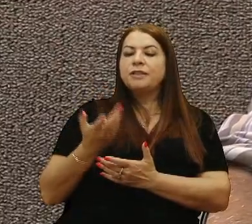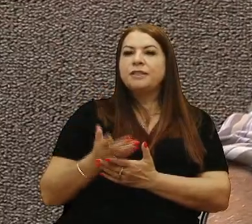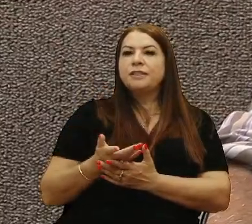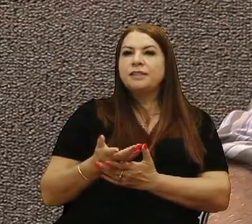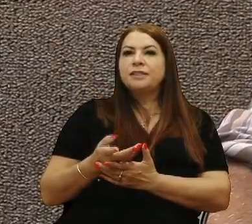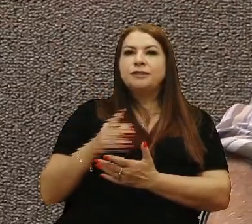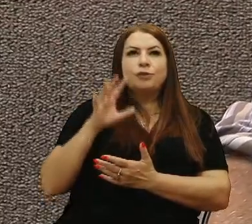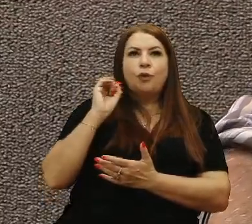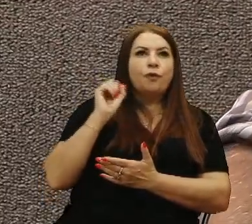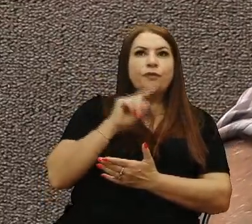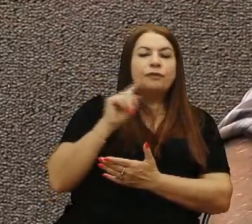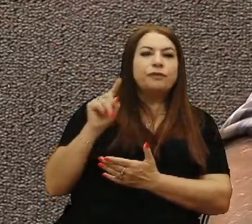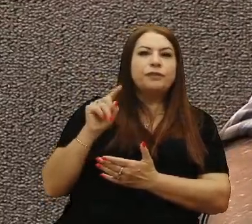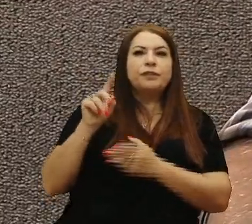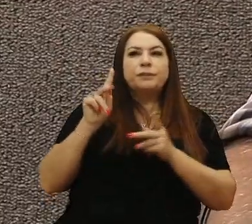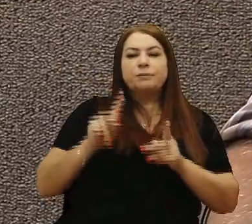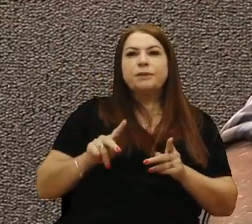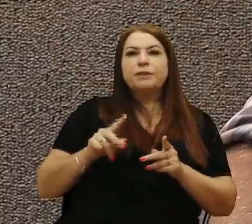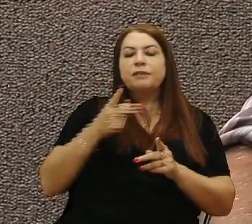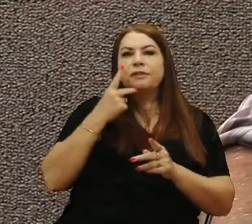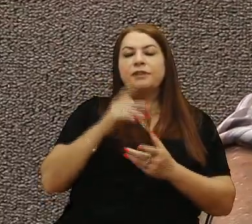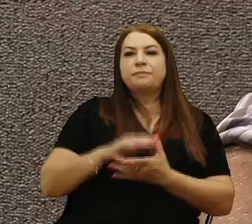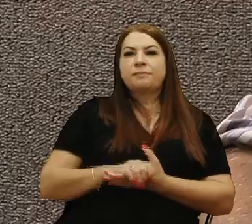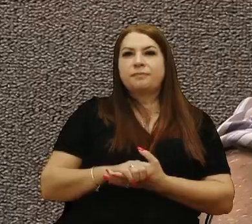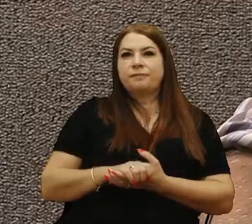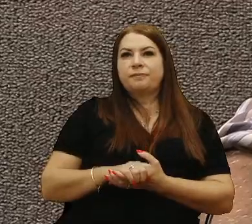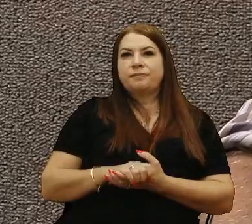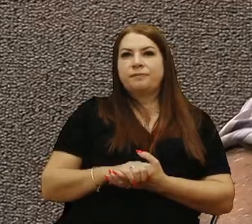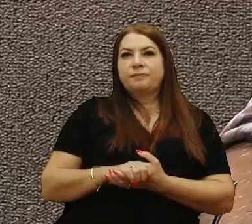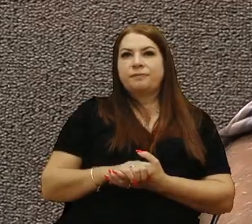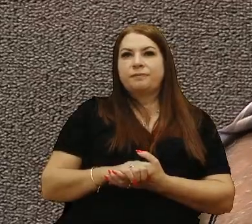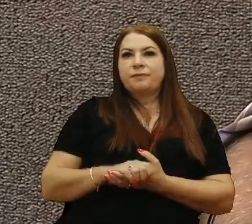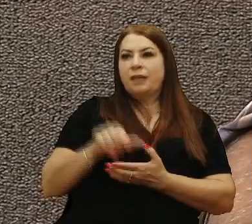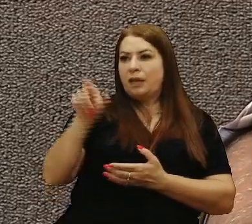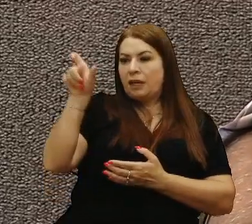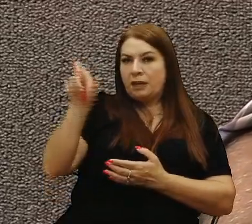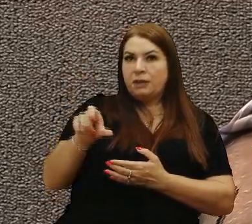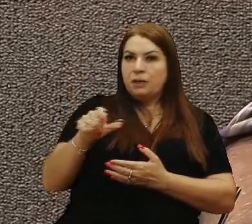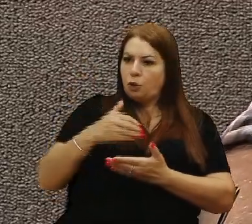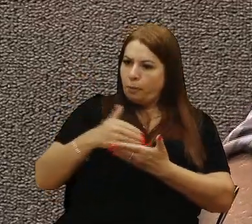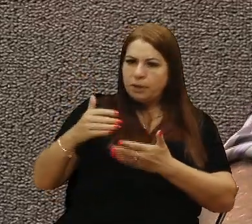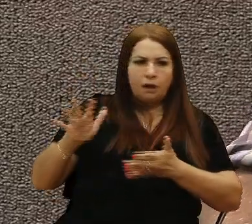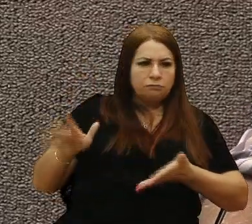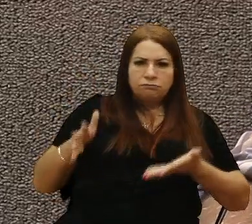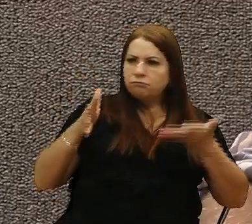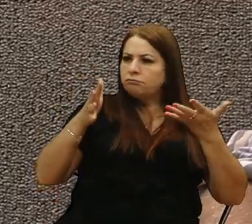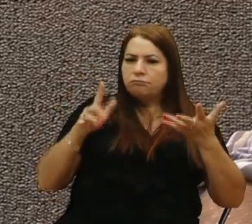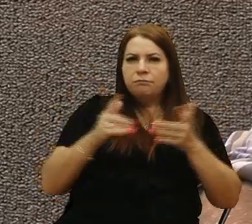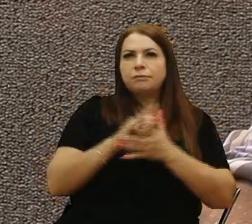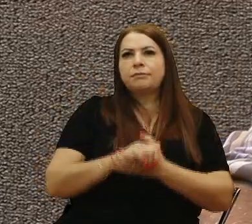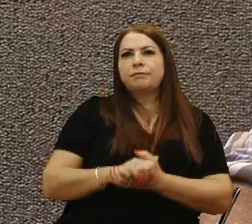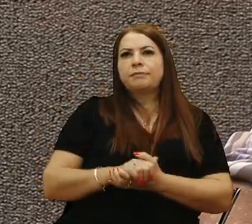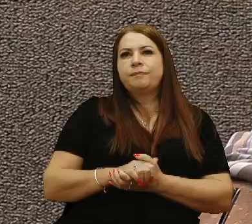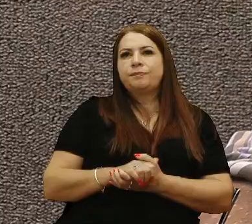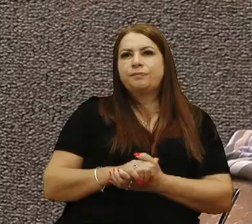só ouvíamos das pessoas dizer que o Copete puxava a frente, o